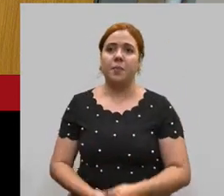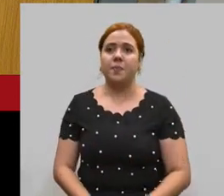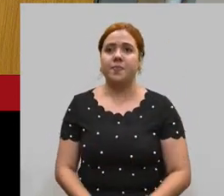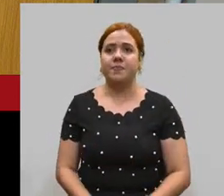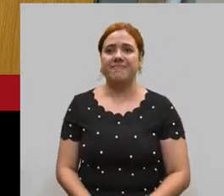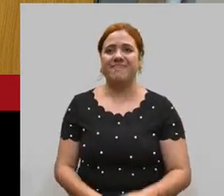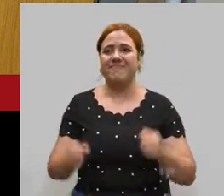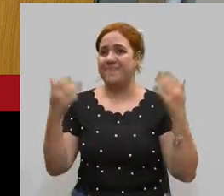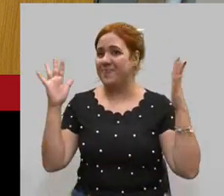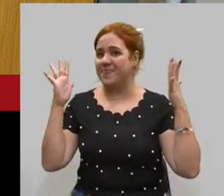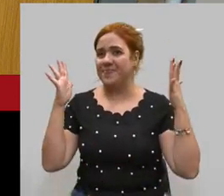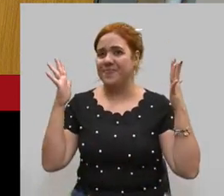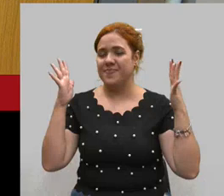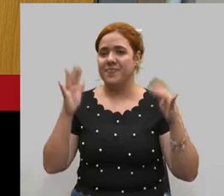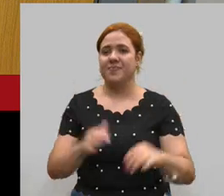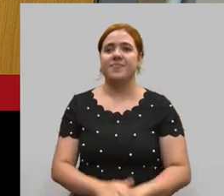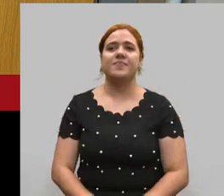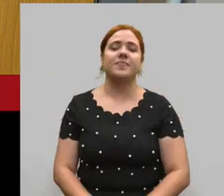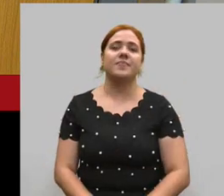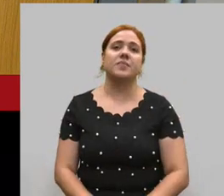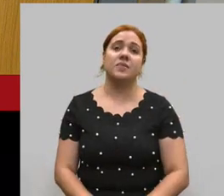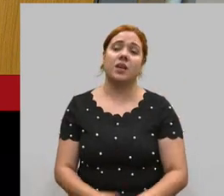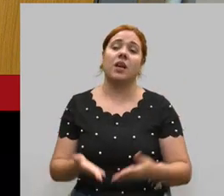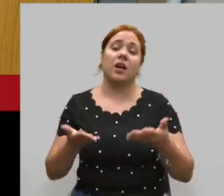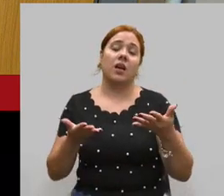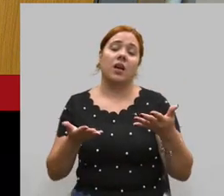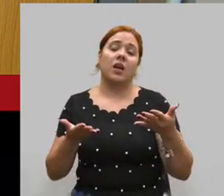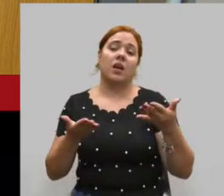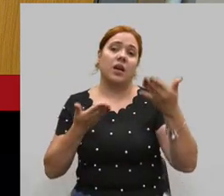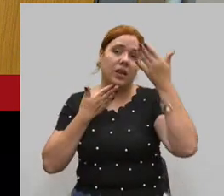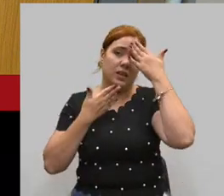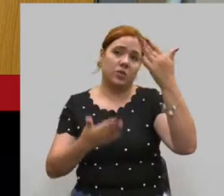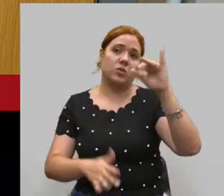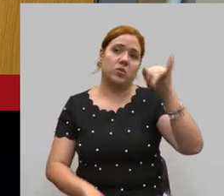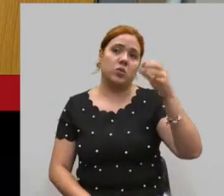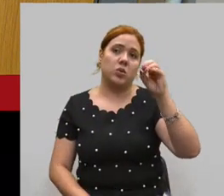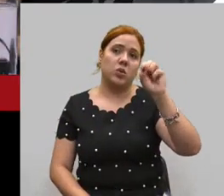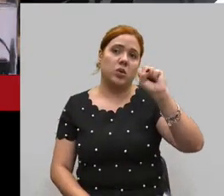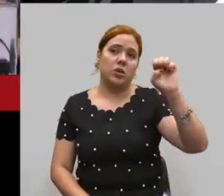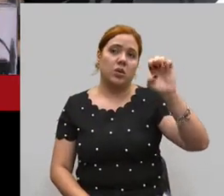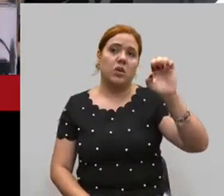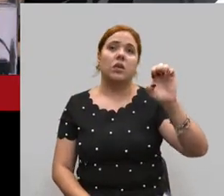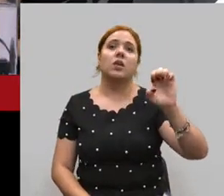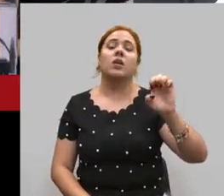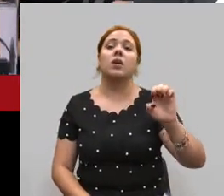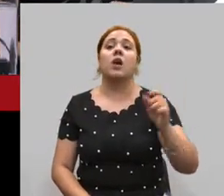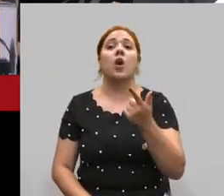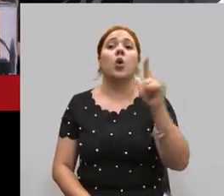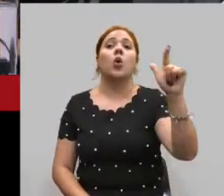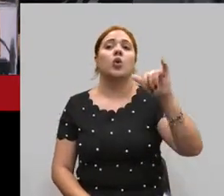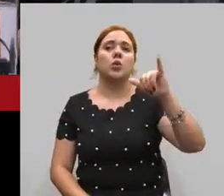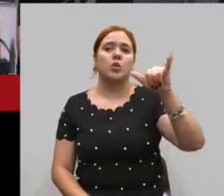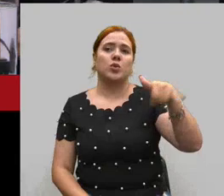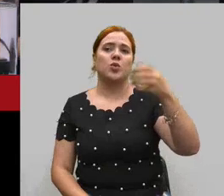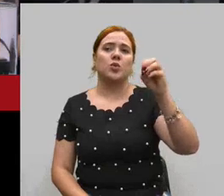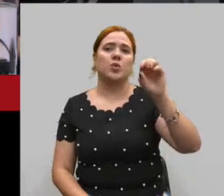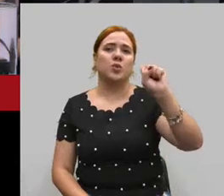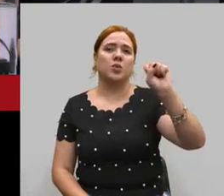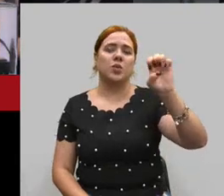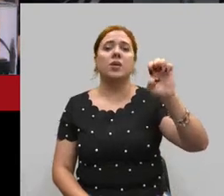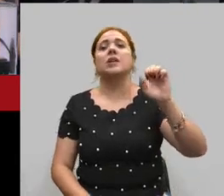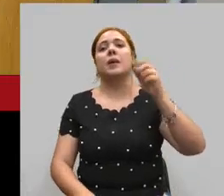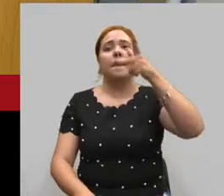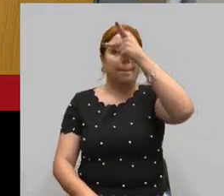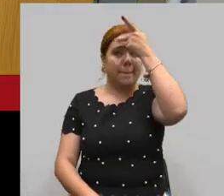oportunidade agradeço a José Aldo e passo a palavra a José Ilson Pereira Júnior ex-atleta